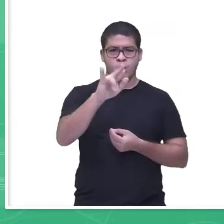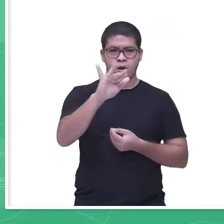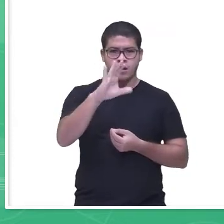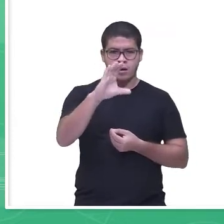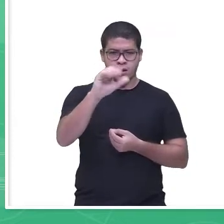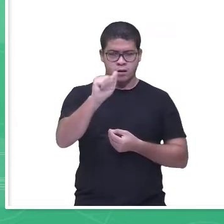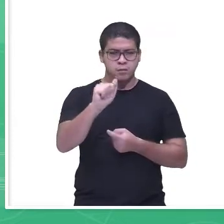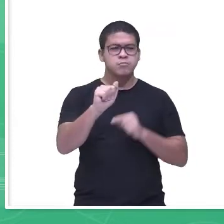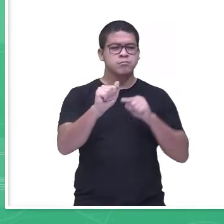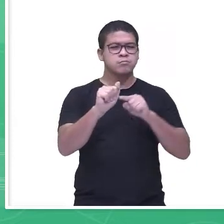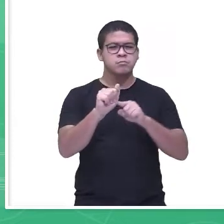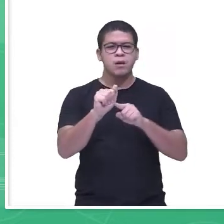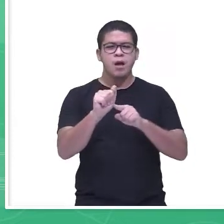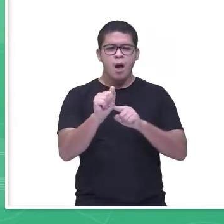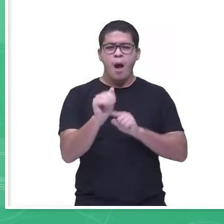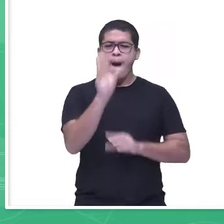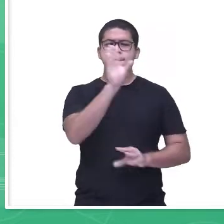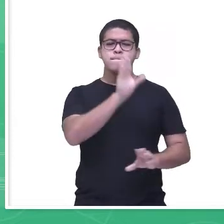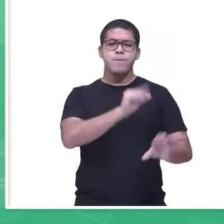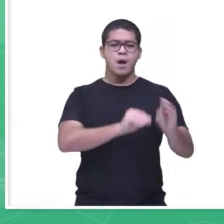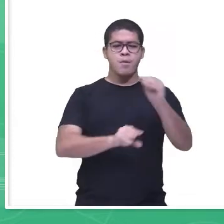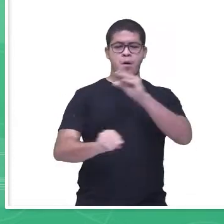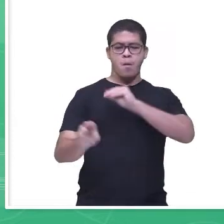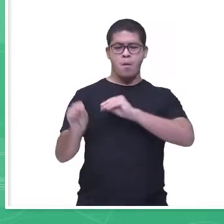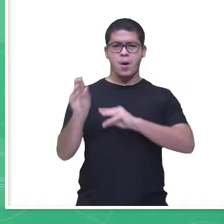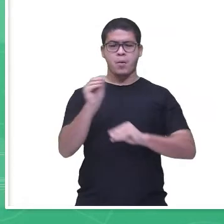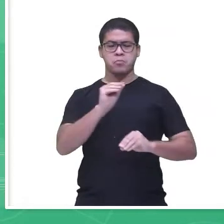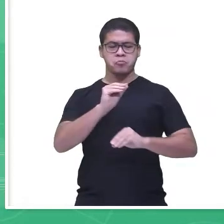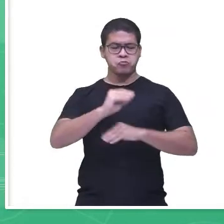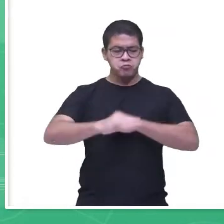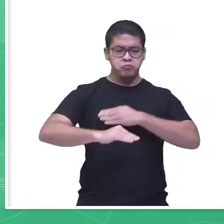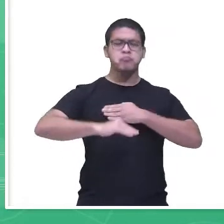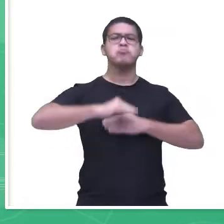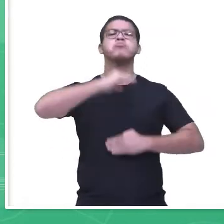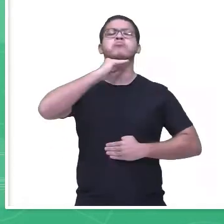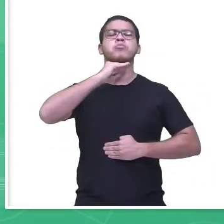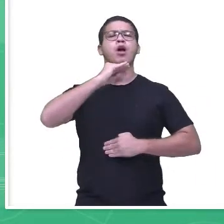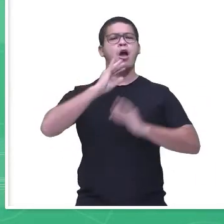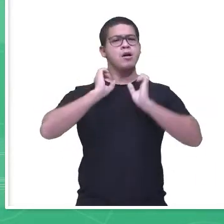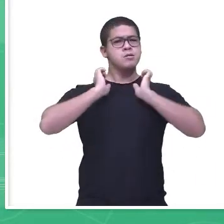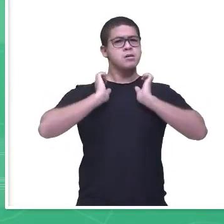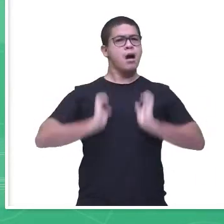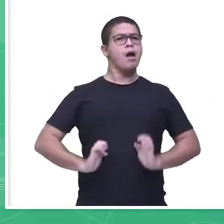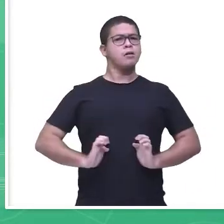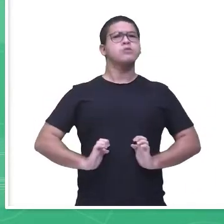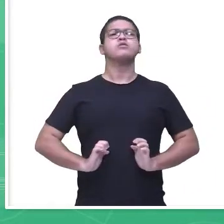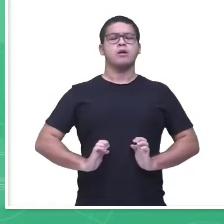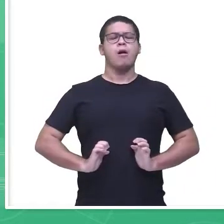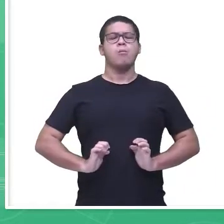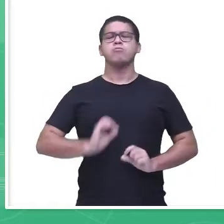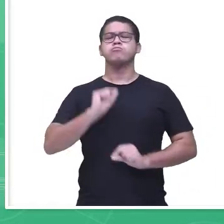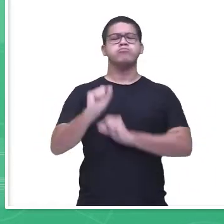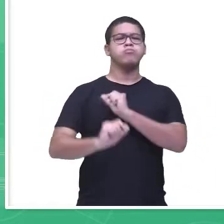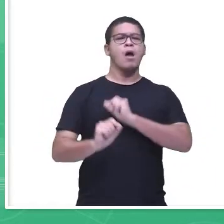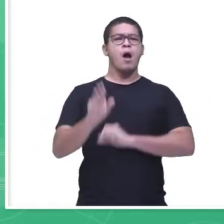aquela arte de falar bem. É aquela arte, a retórica é aquela arte de